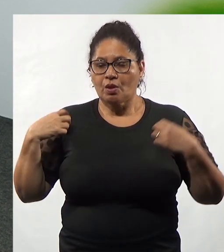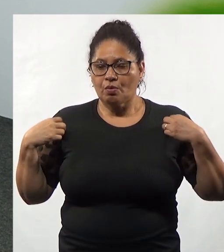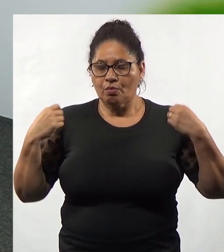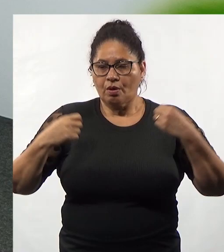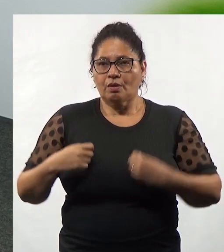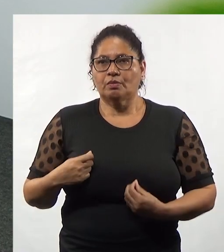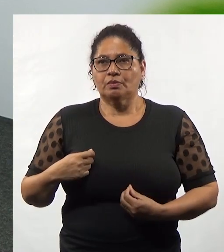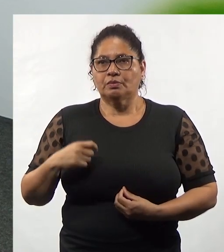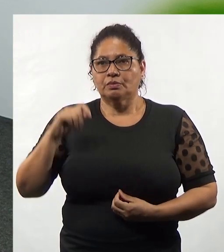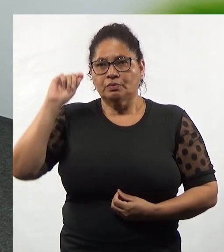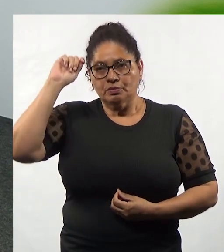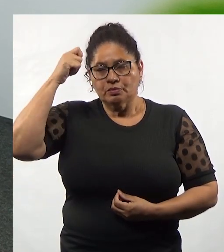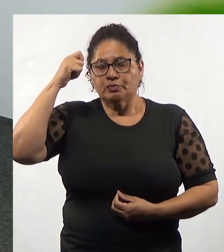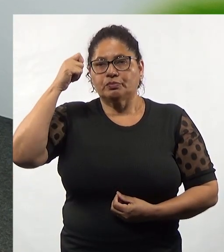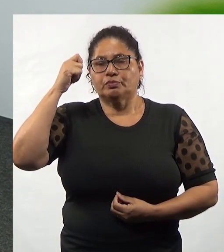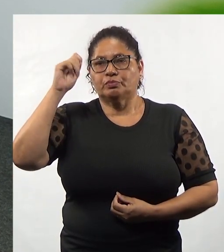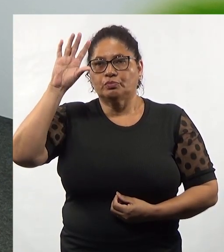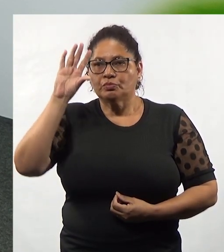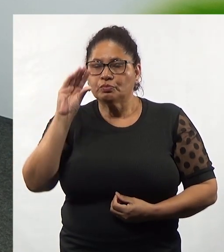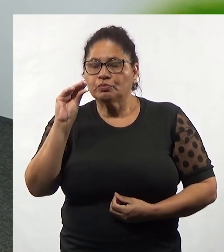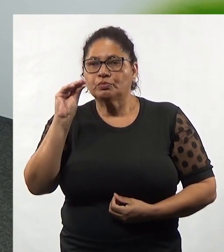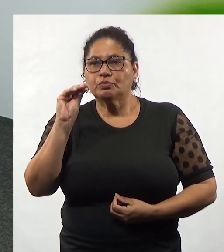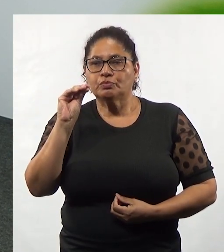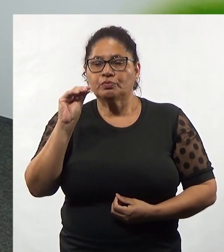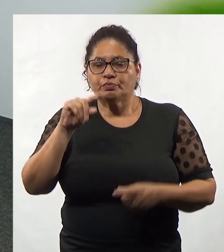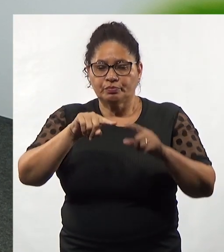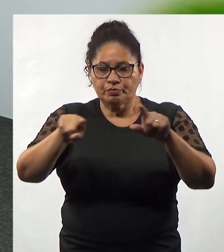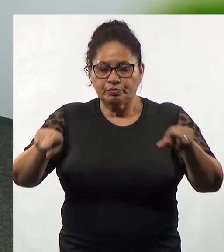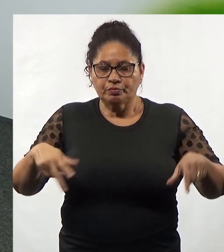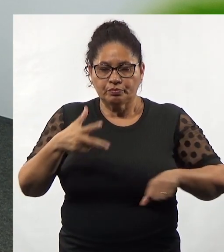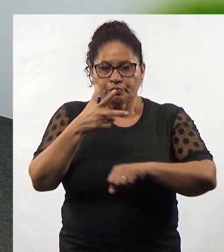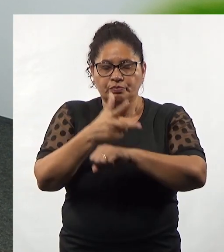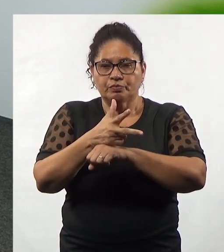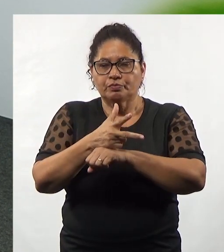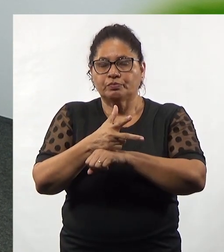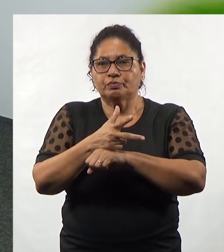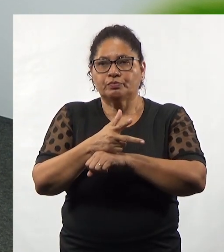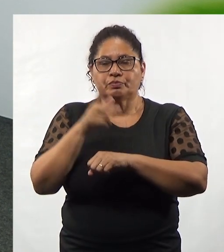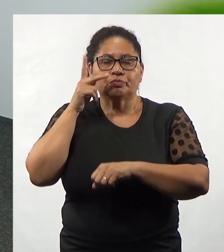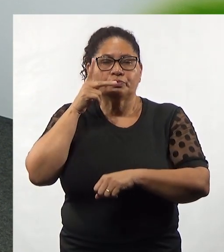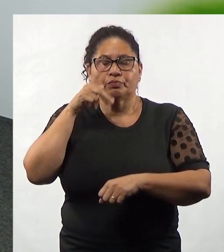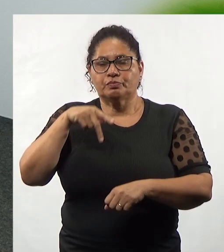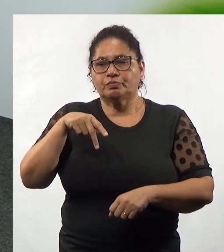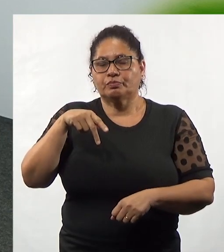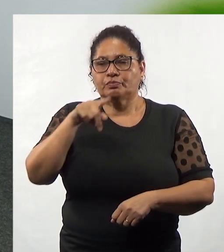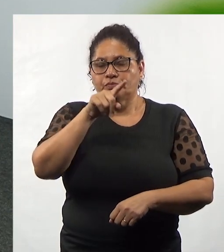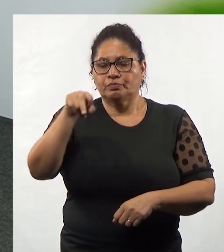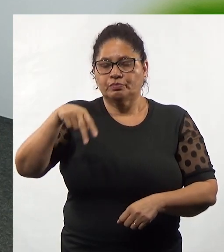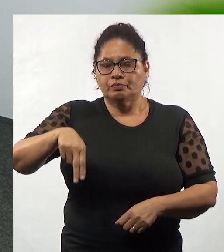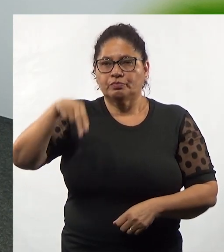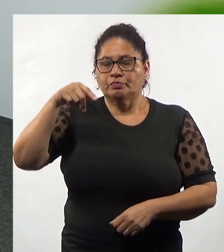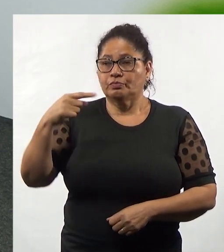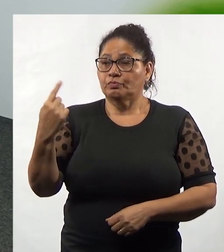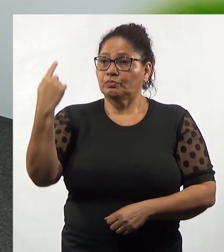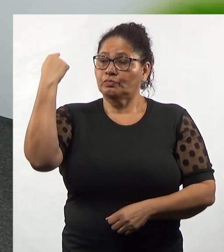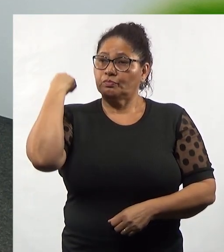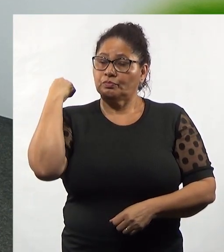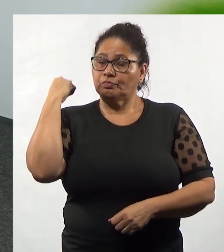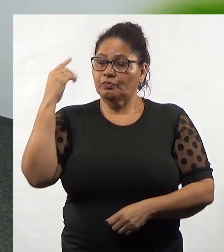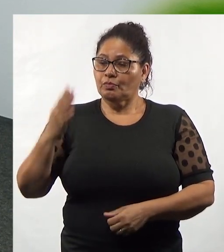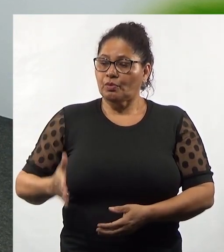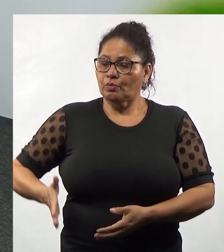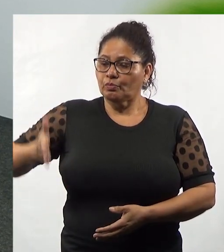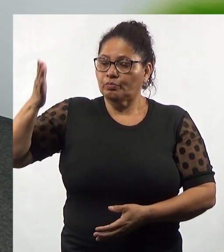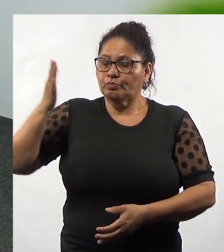jaqueta também da cor azul marinho. Estou no estúdio do IFRO Porto Velho, Zona Norte, e ao fundo tem uma parede